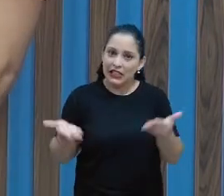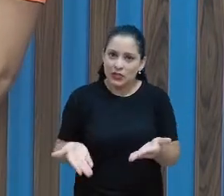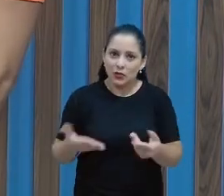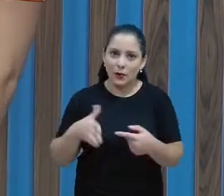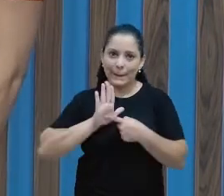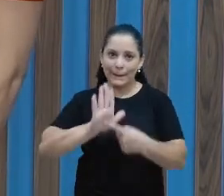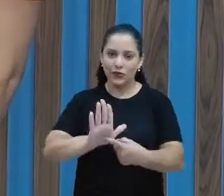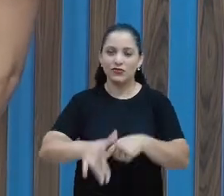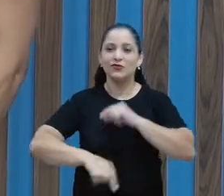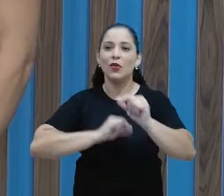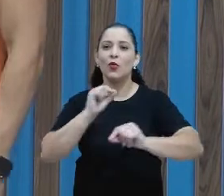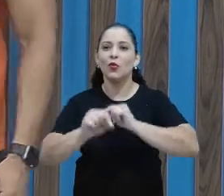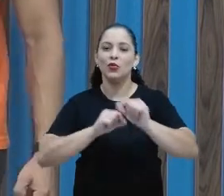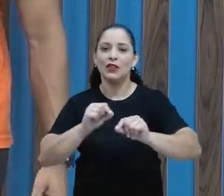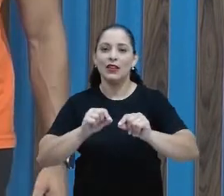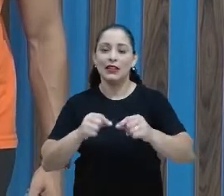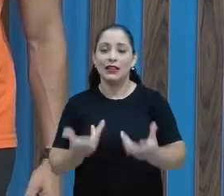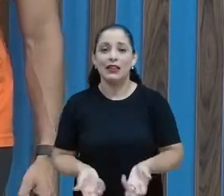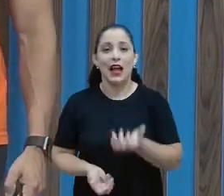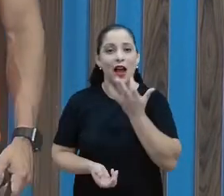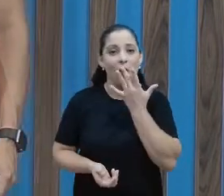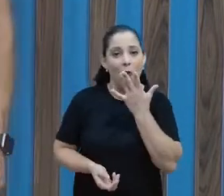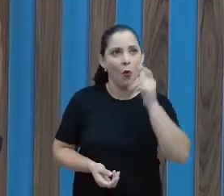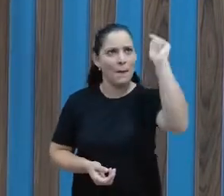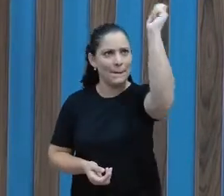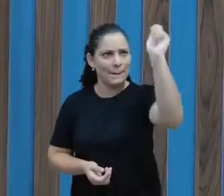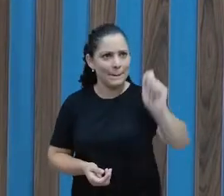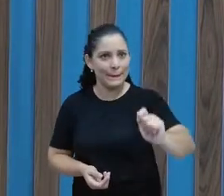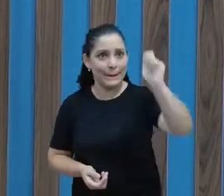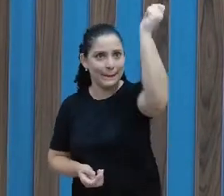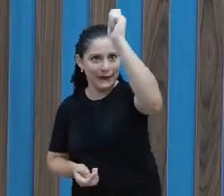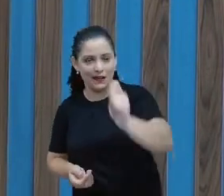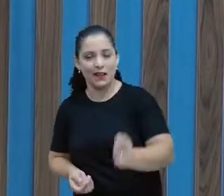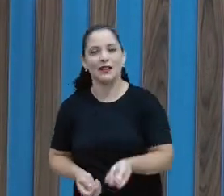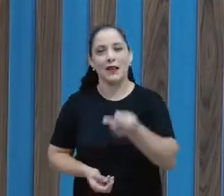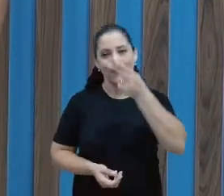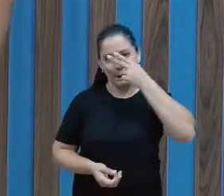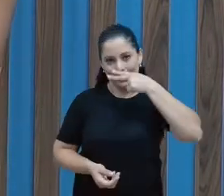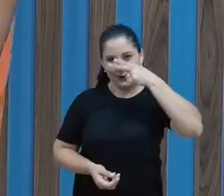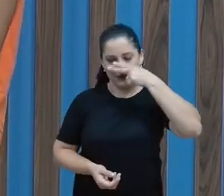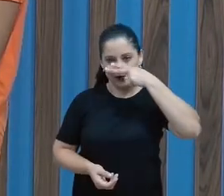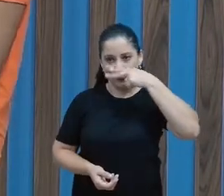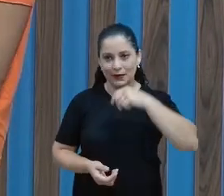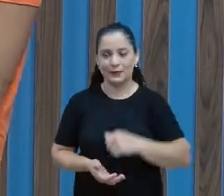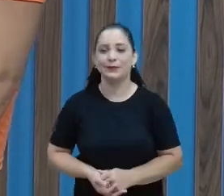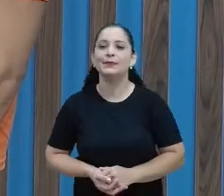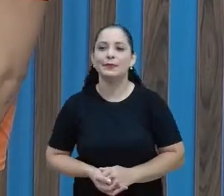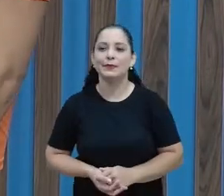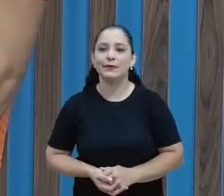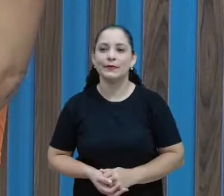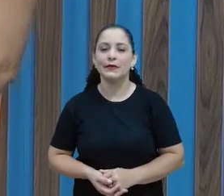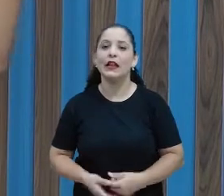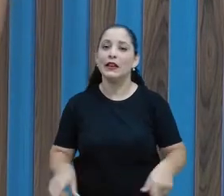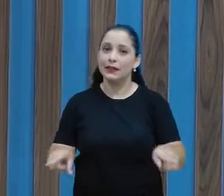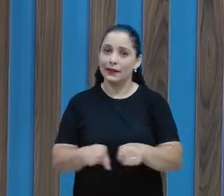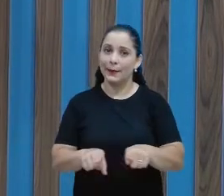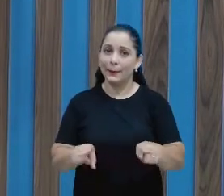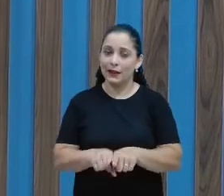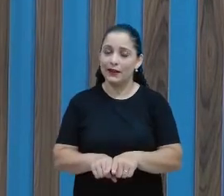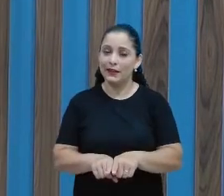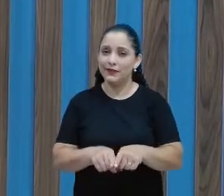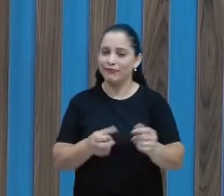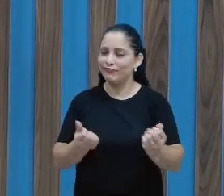mostra que a parte que fica pintada ali, ela é a mesma, certo? Trazendo essa mesma situação